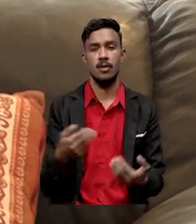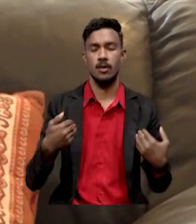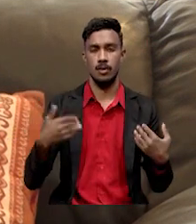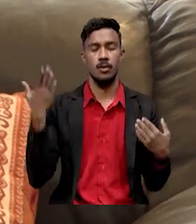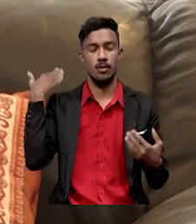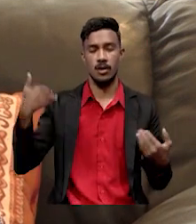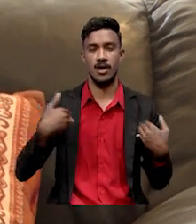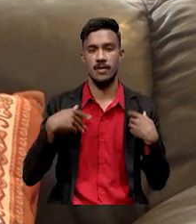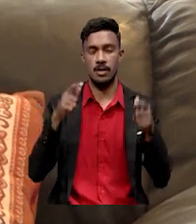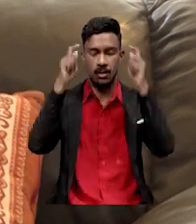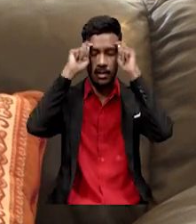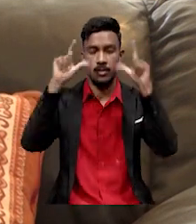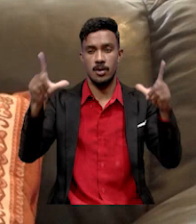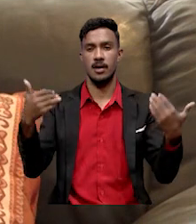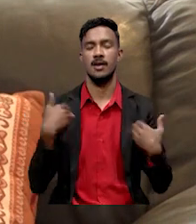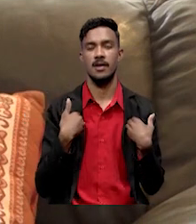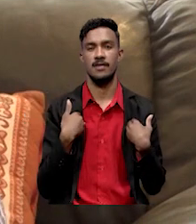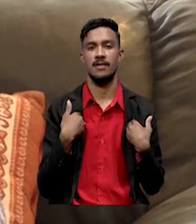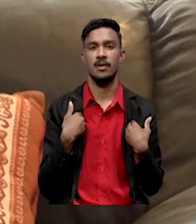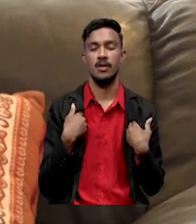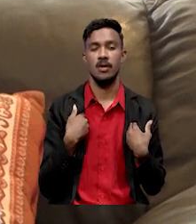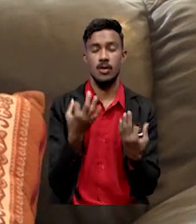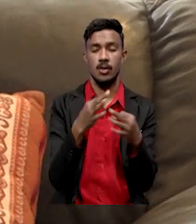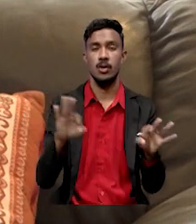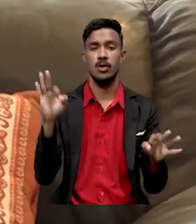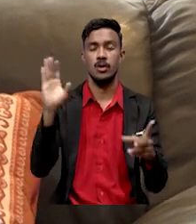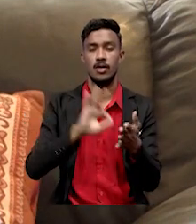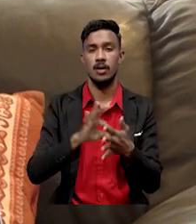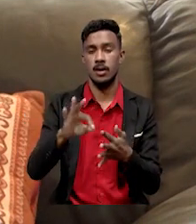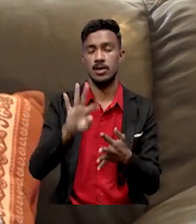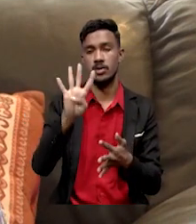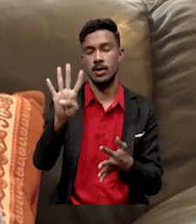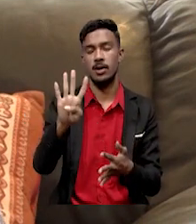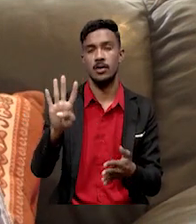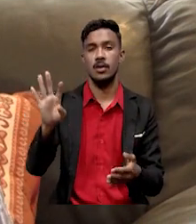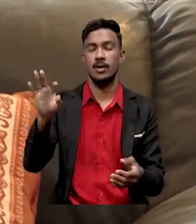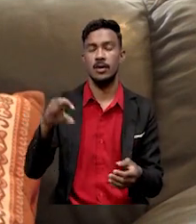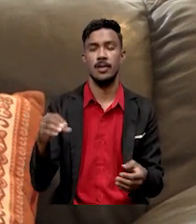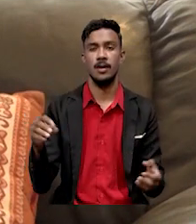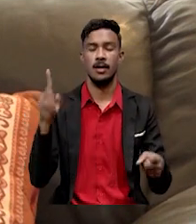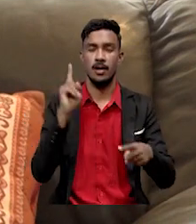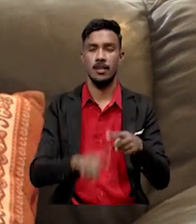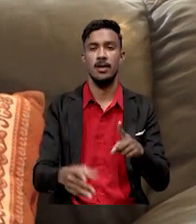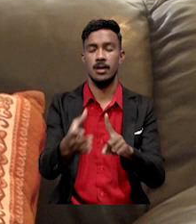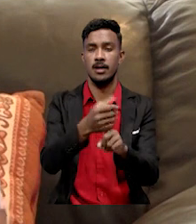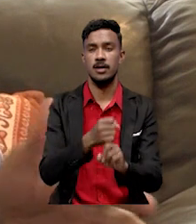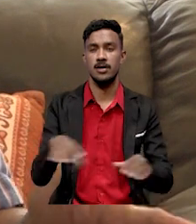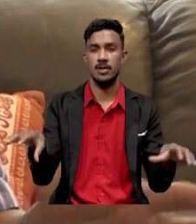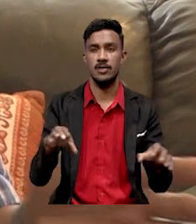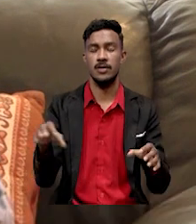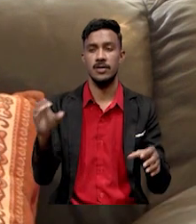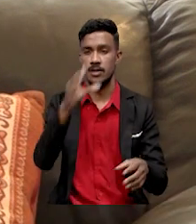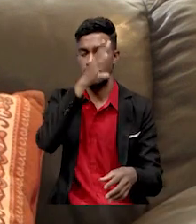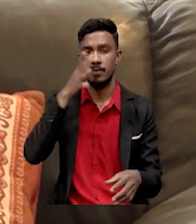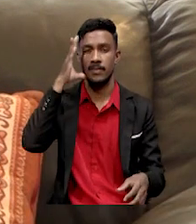sih kia boleh ni mentalidade baino. Hotu kuarta klase, hotu be tamu itu ah, liceo itu ah, ni lah bela servis natar mas lah bela servis ni